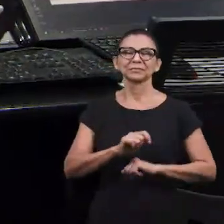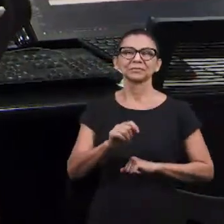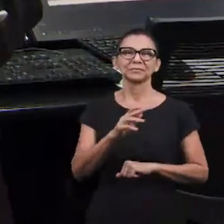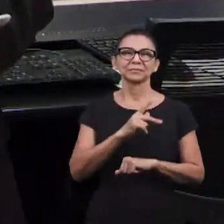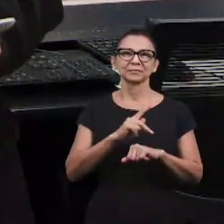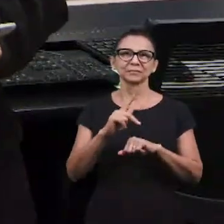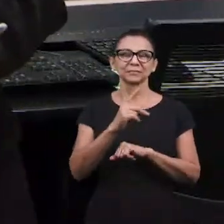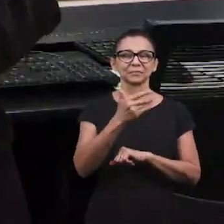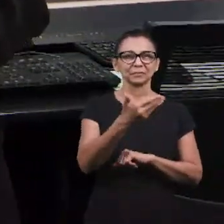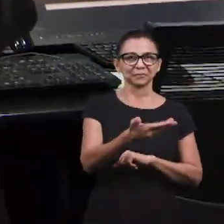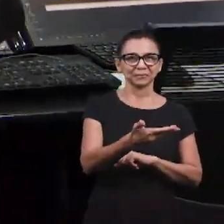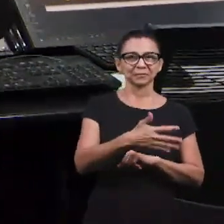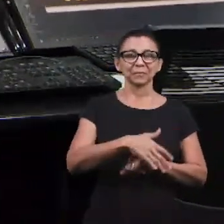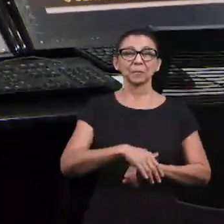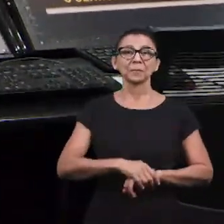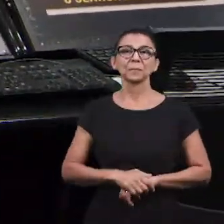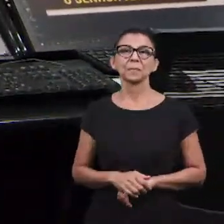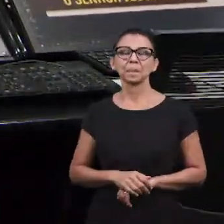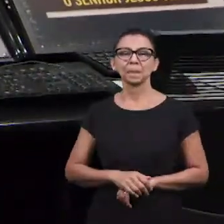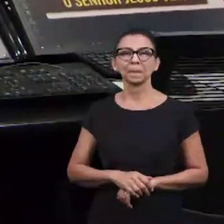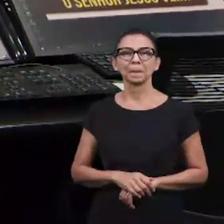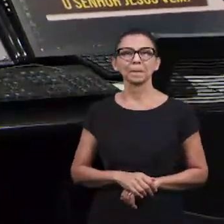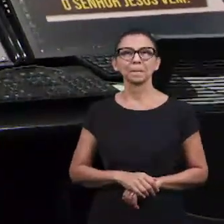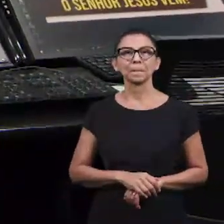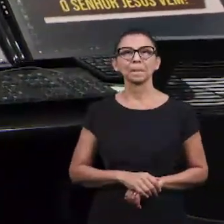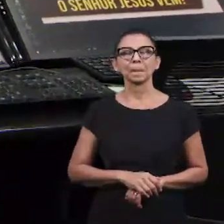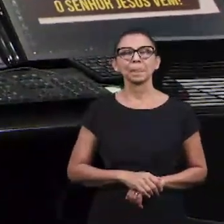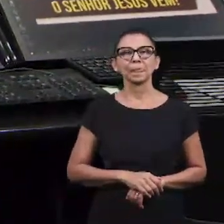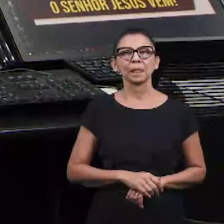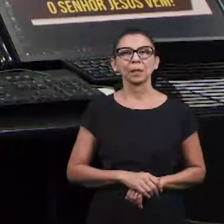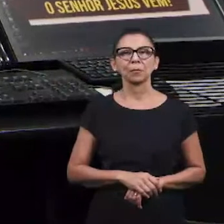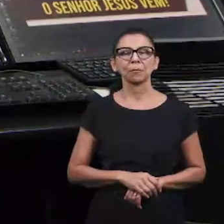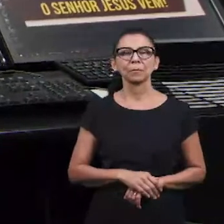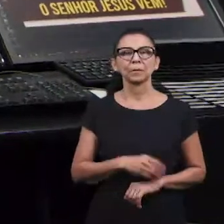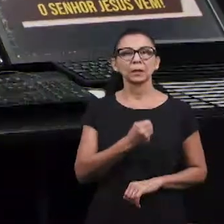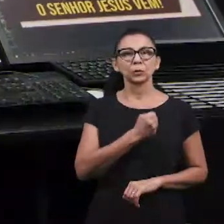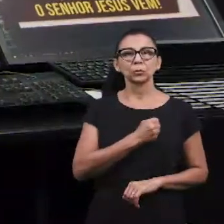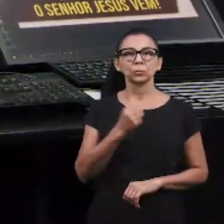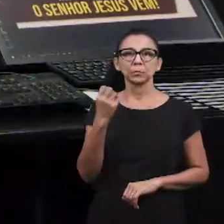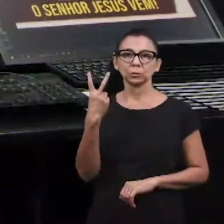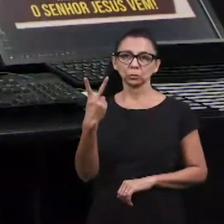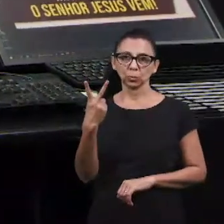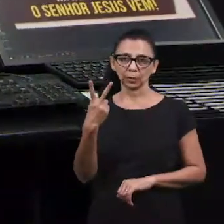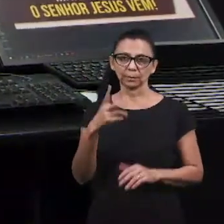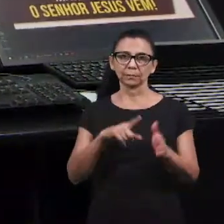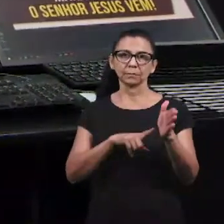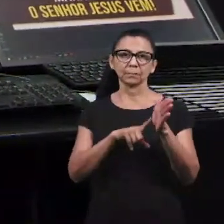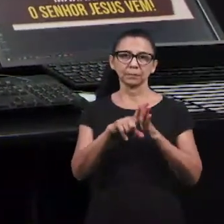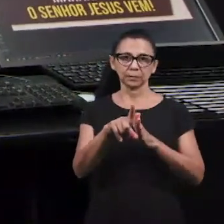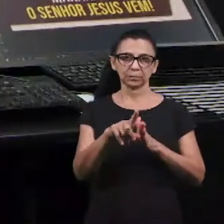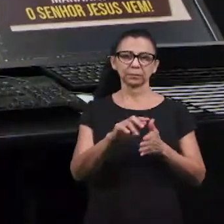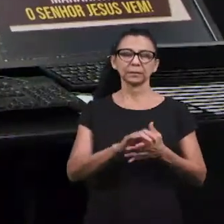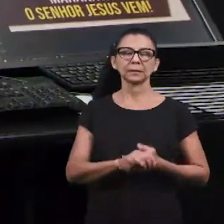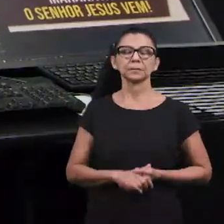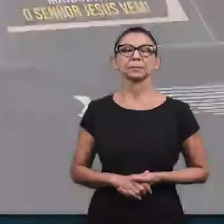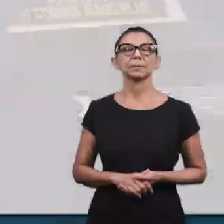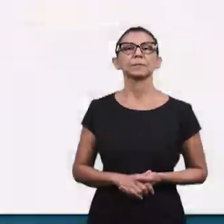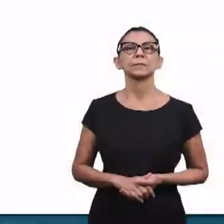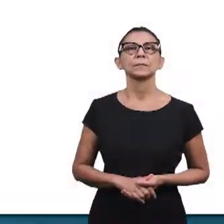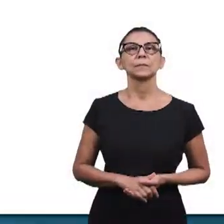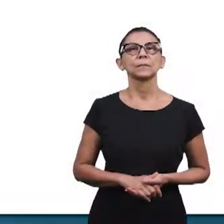irmão, nós vamos agora partir para a nossa segunda pergunta. E a nossa segunda pergunta da Escola Bíblica hoje é a seguinte, vamos ler. Diz